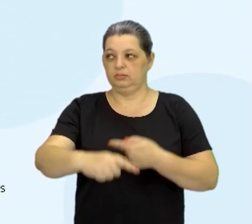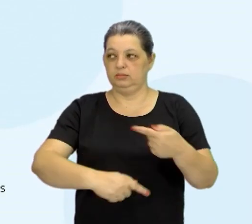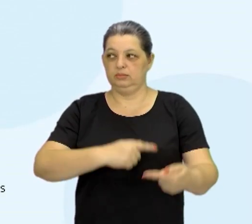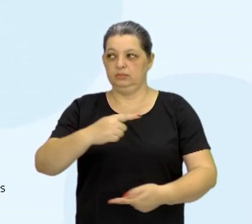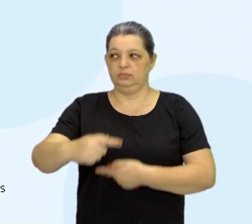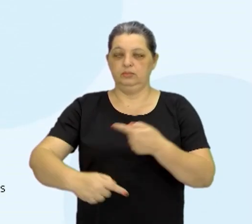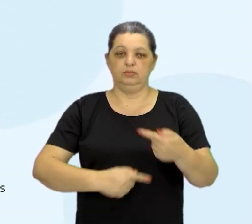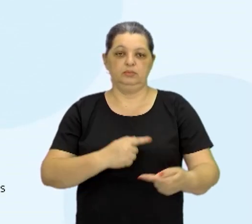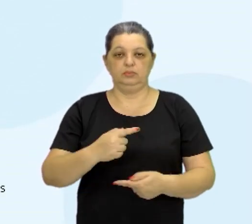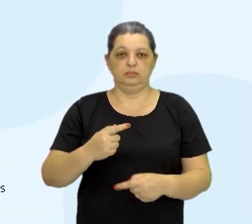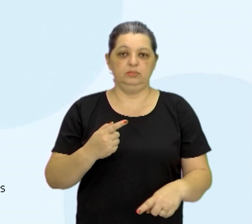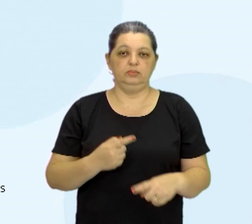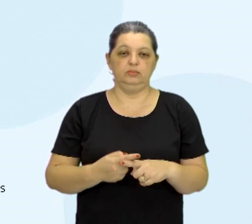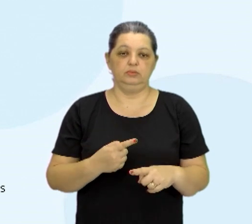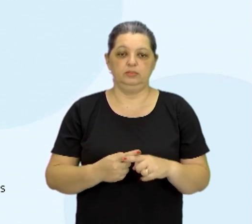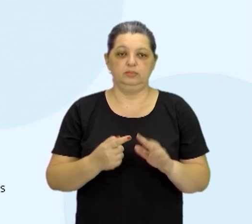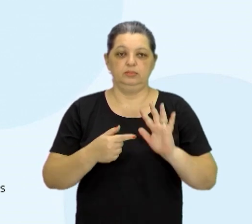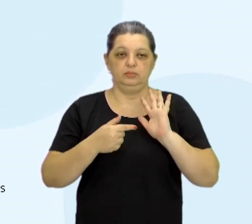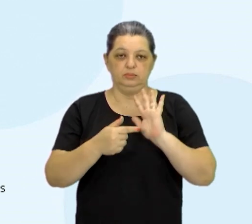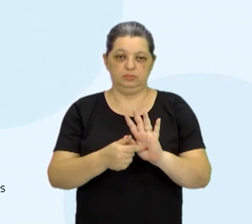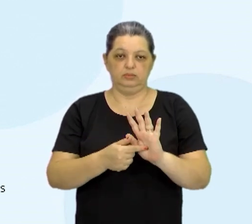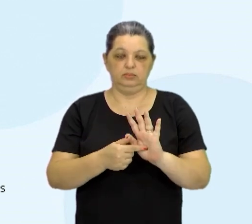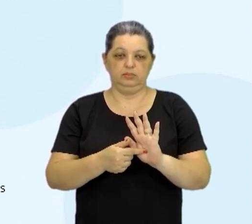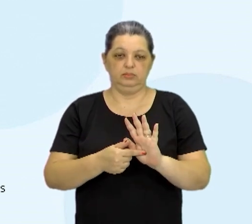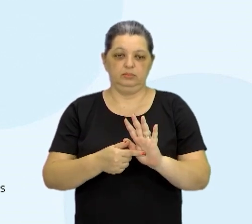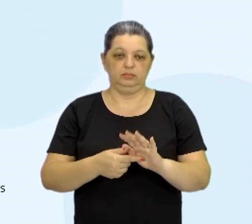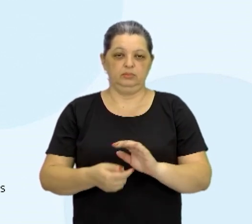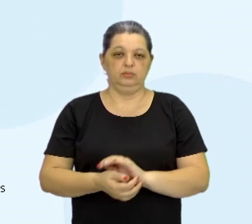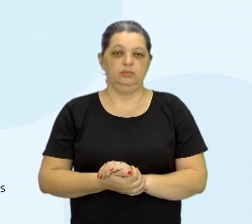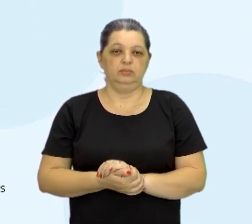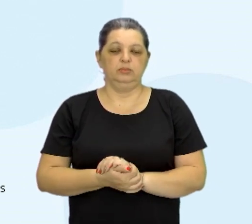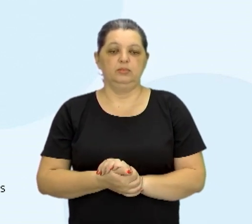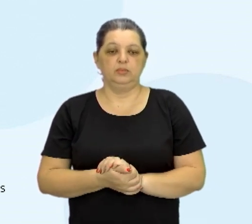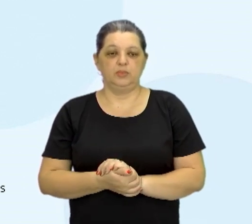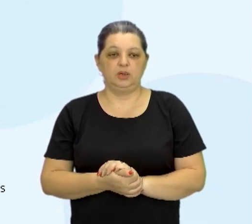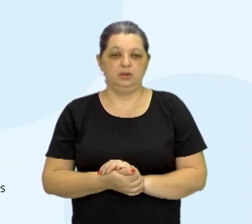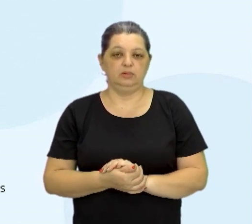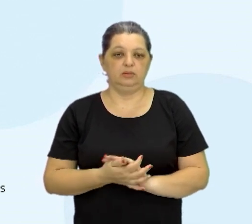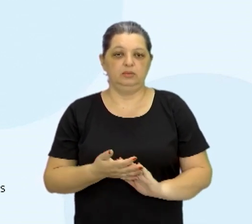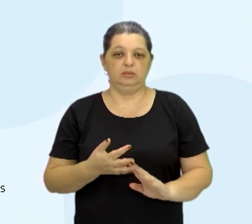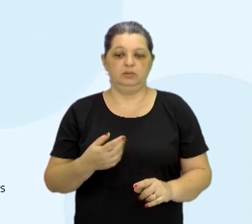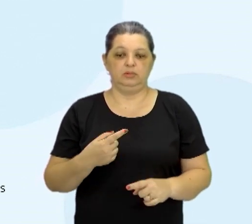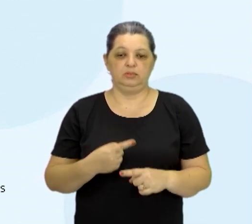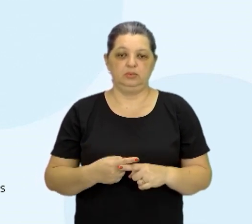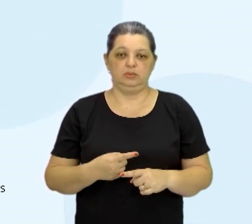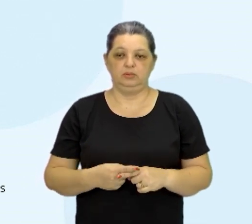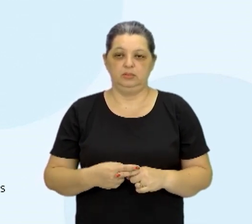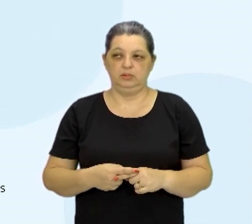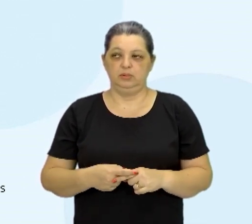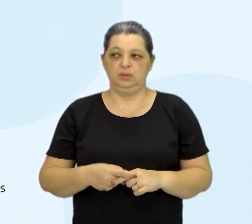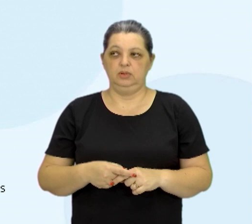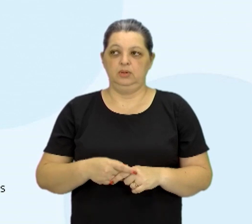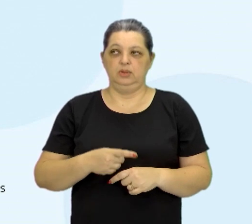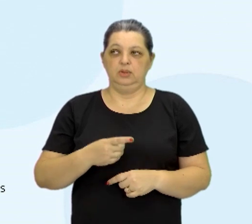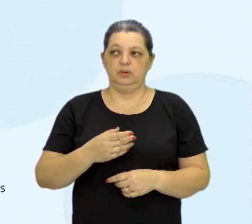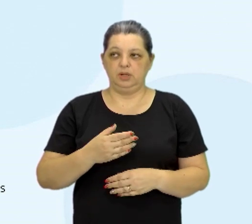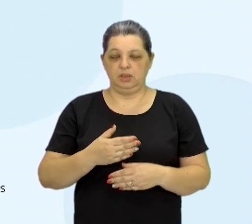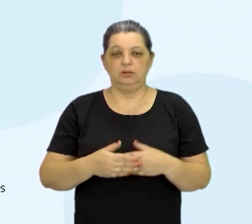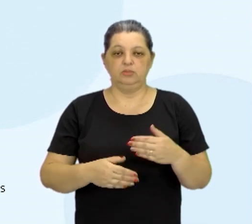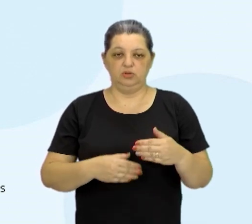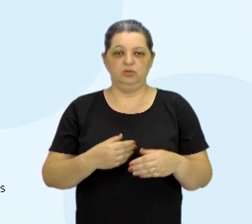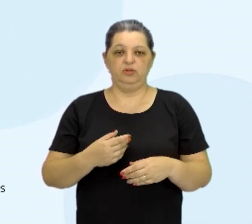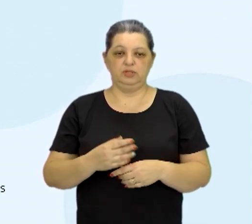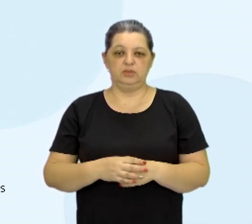para trazer isso na tela, que olha só, a globalização tem até esse planeta, né, todo interligado, as